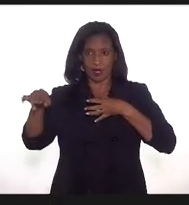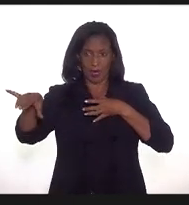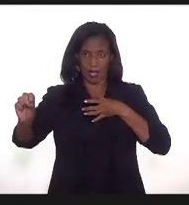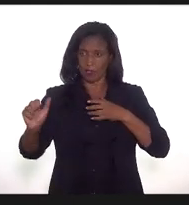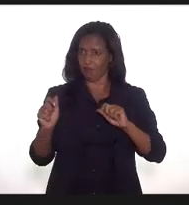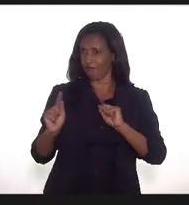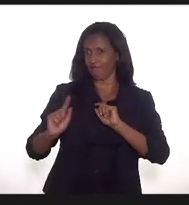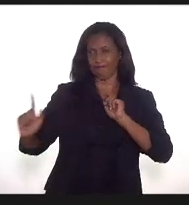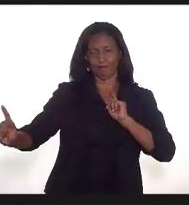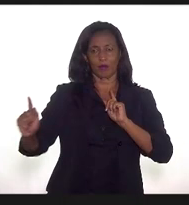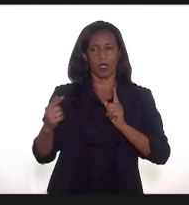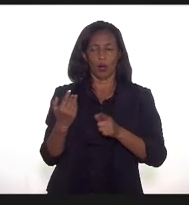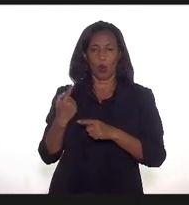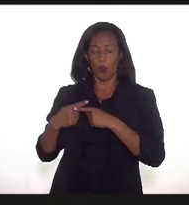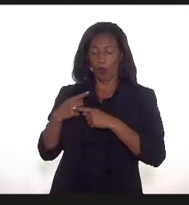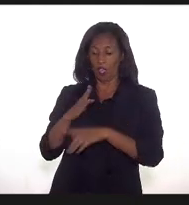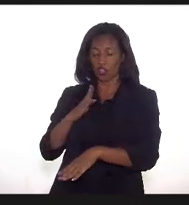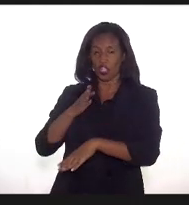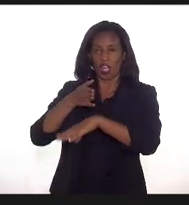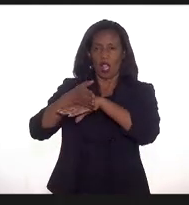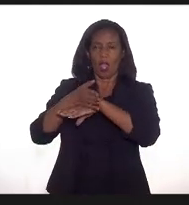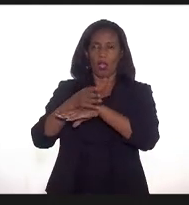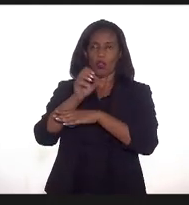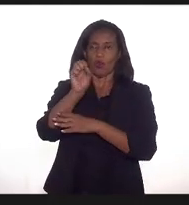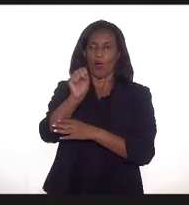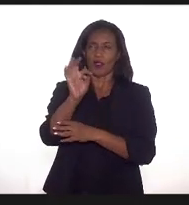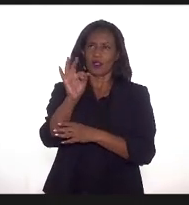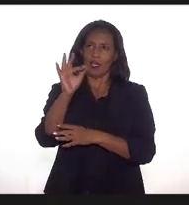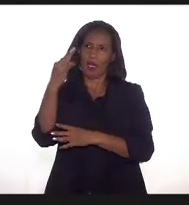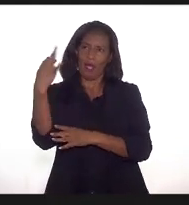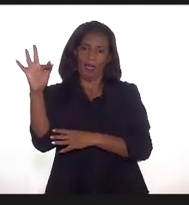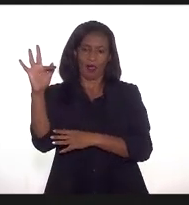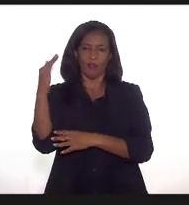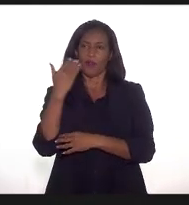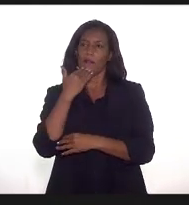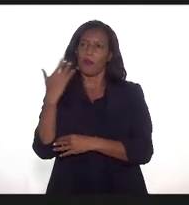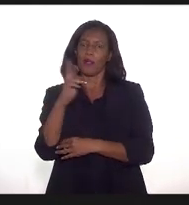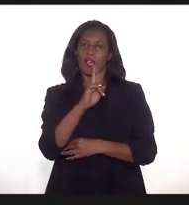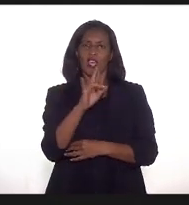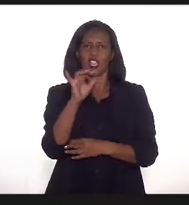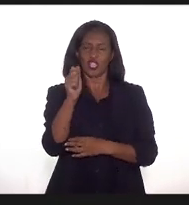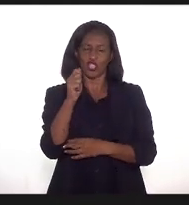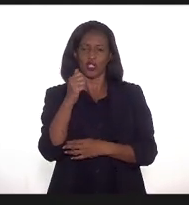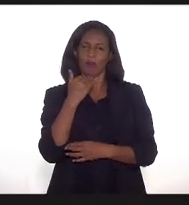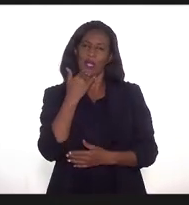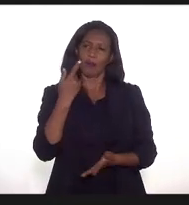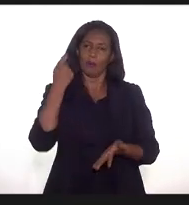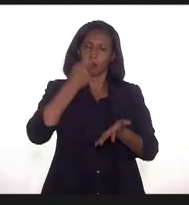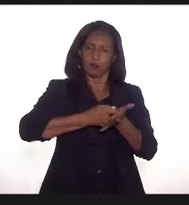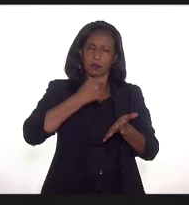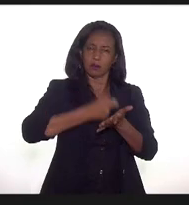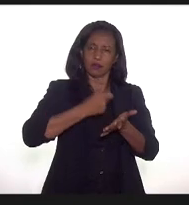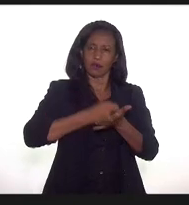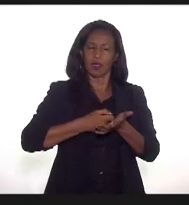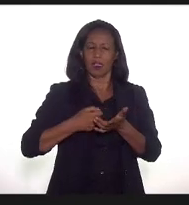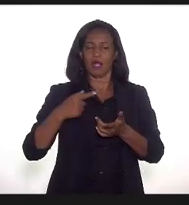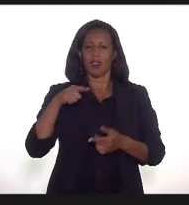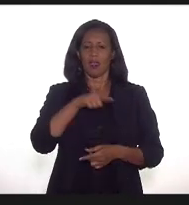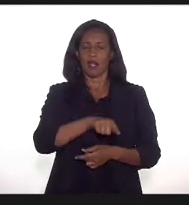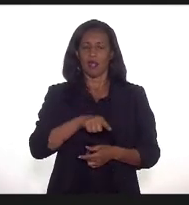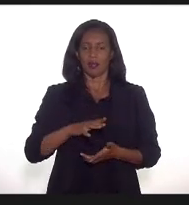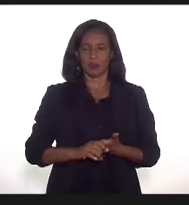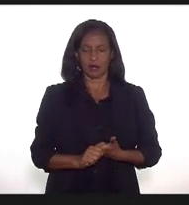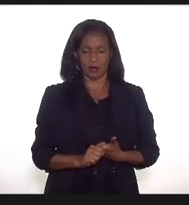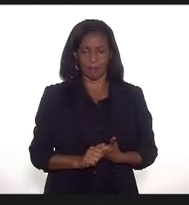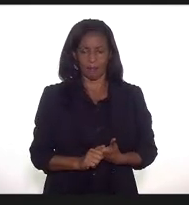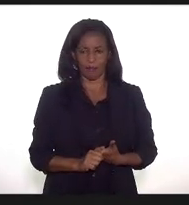da nossa entrada no STF para pedir a nossa manutenção no regime, tem questionado essa possibilidade de fazer esses aditivos. Então,